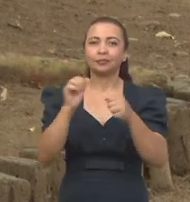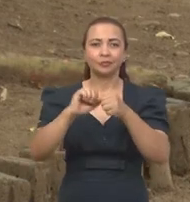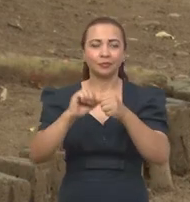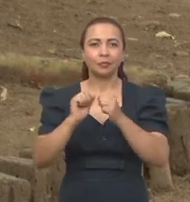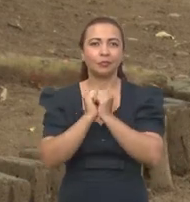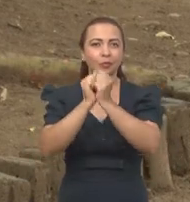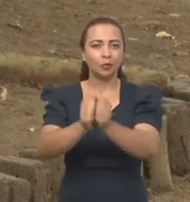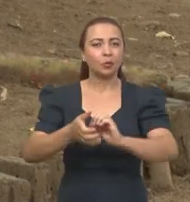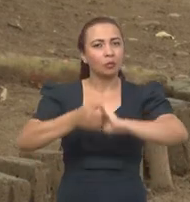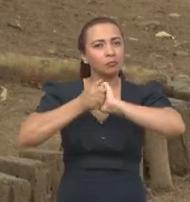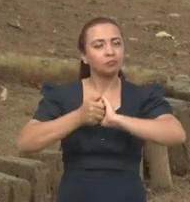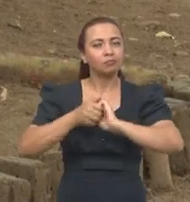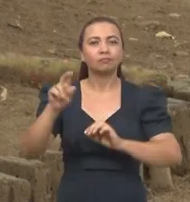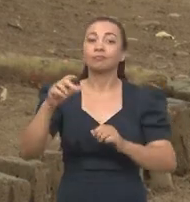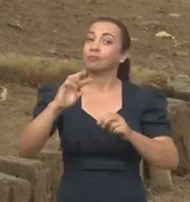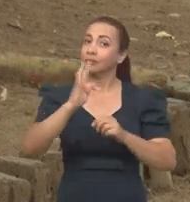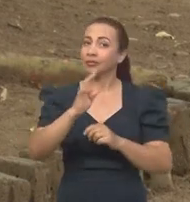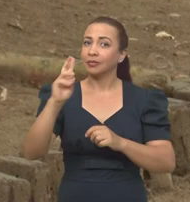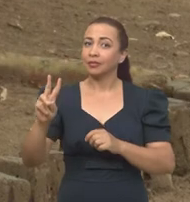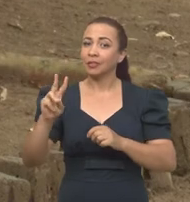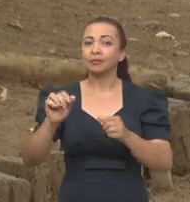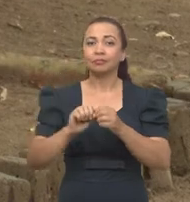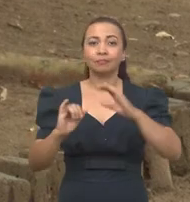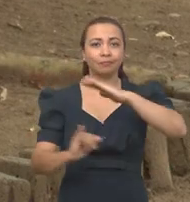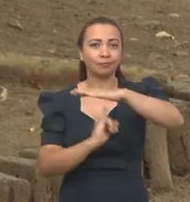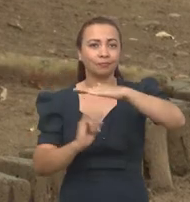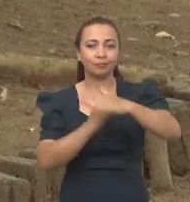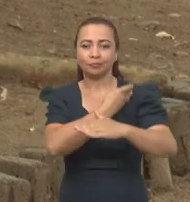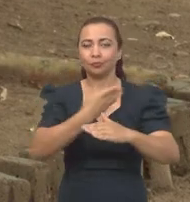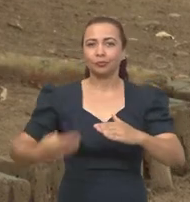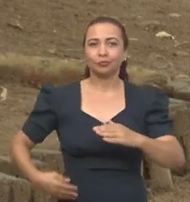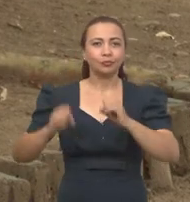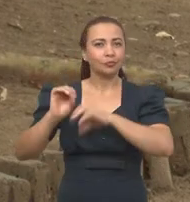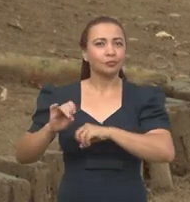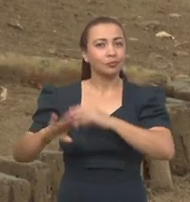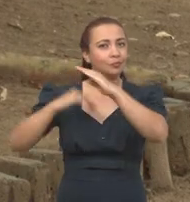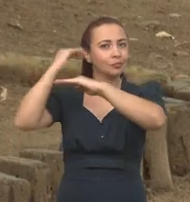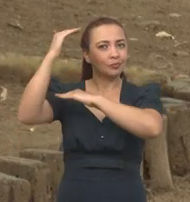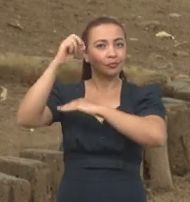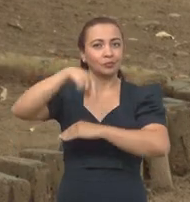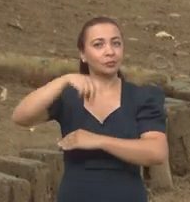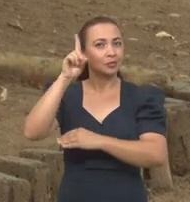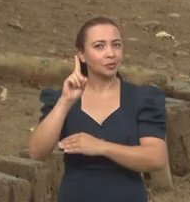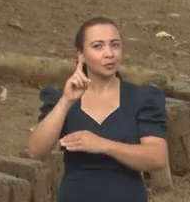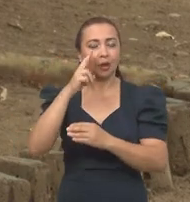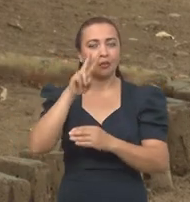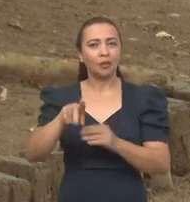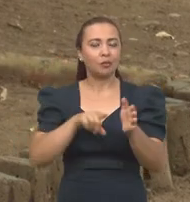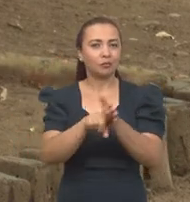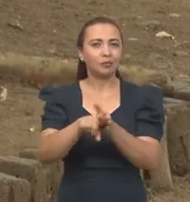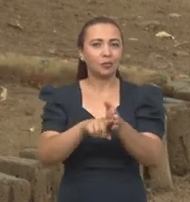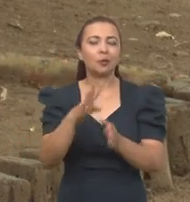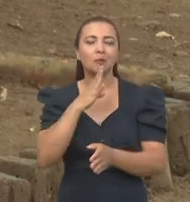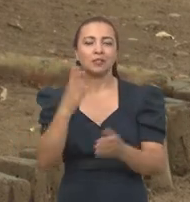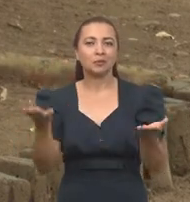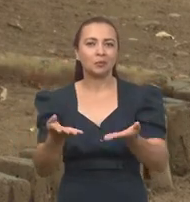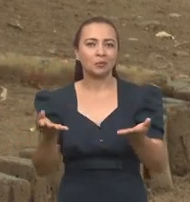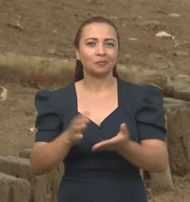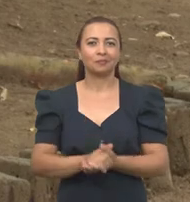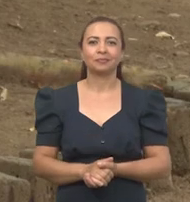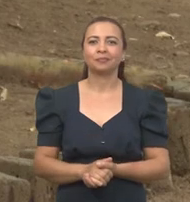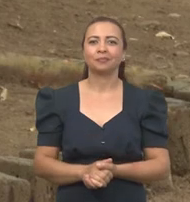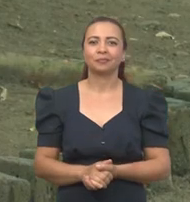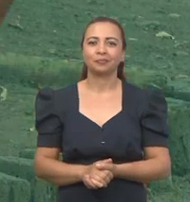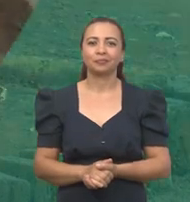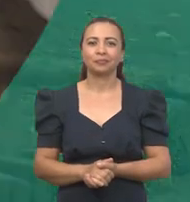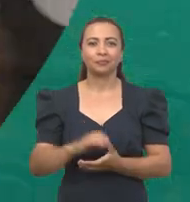que é realizado por meio de uma parceria entre TVs instituições públicas de ensino superior Nordestinas veja coisas pesquisas vamos